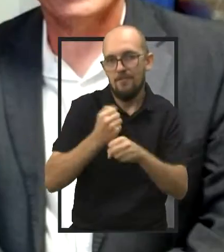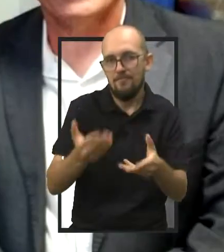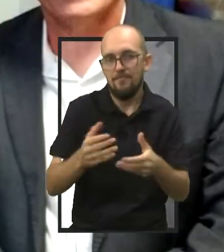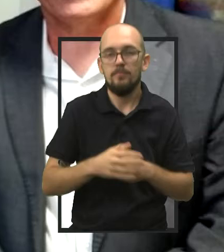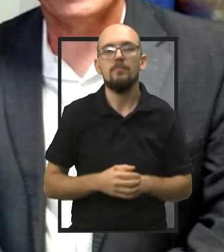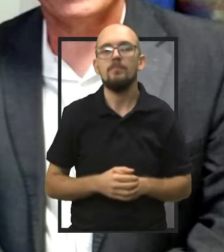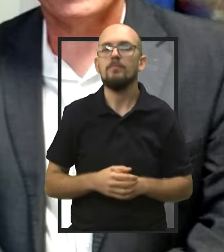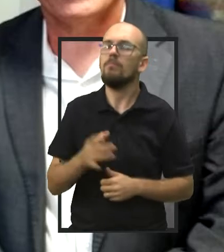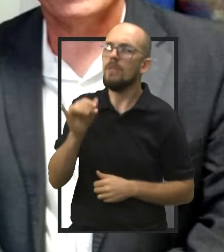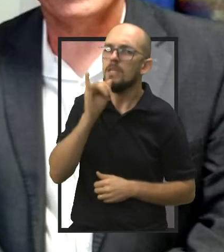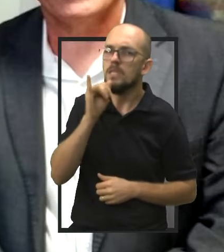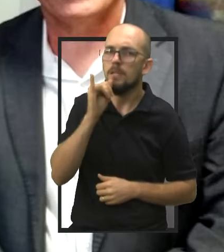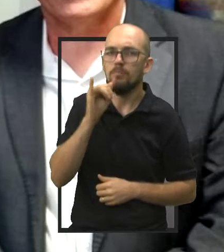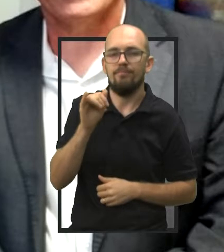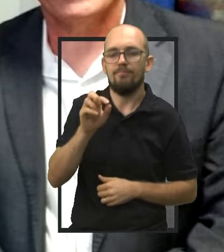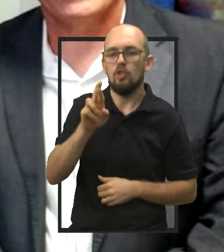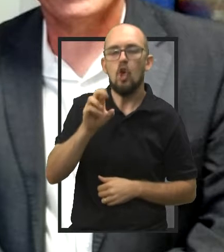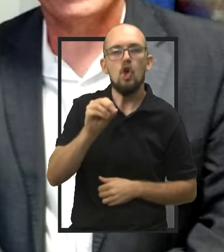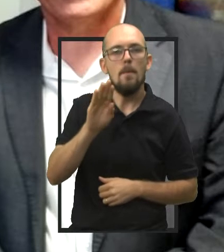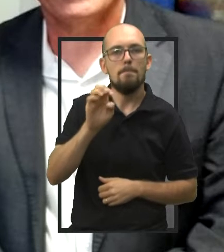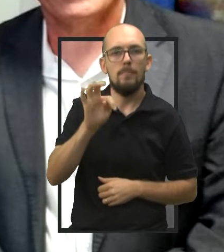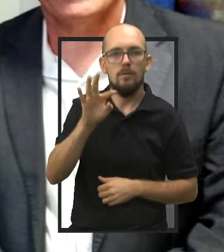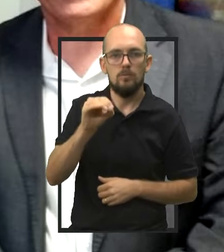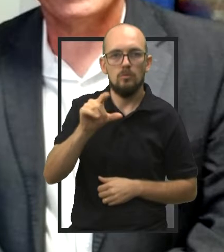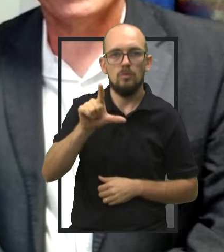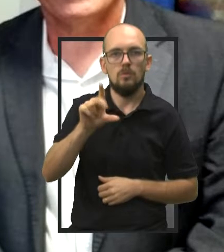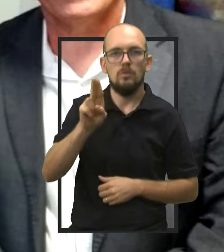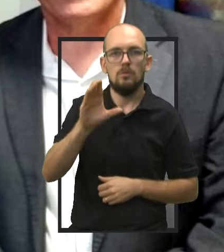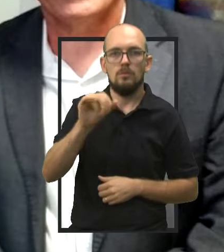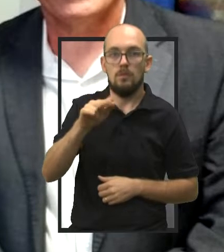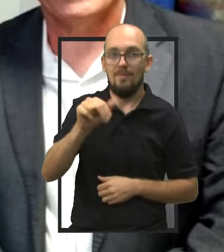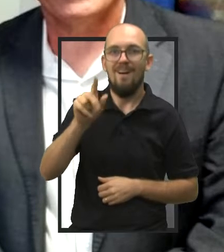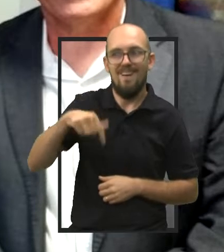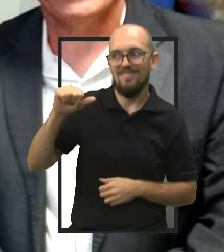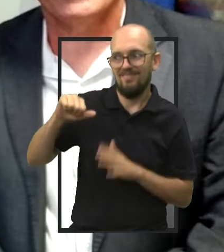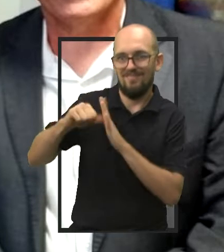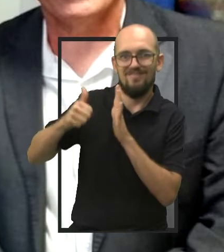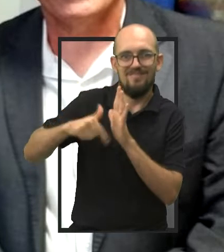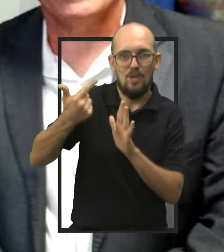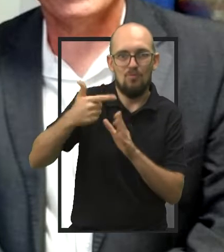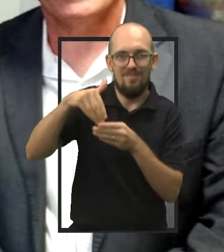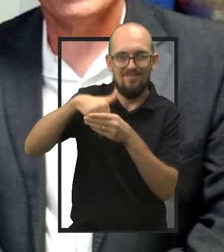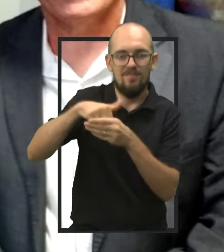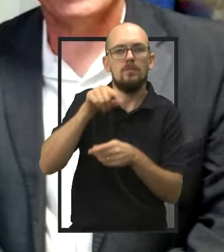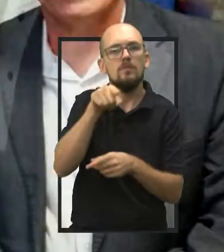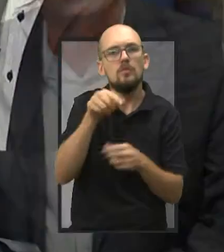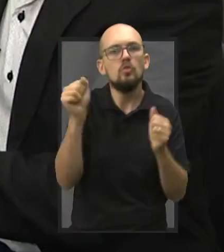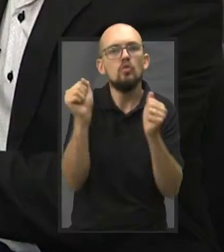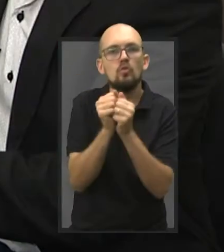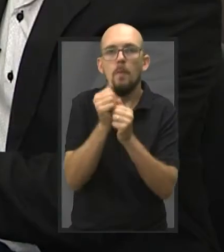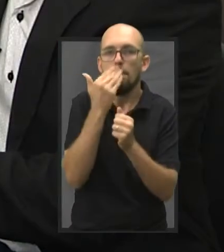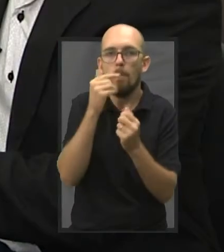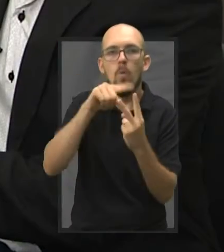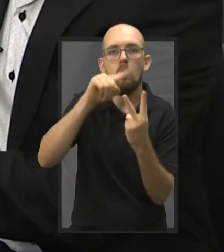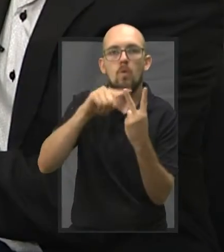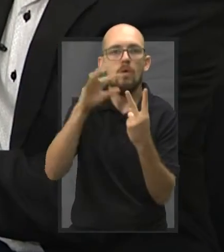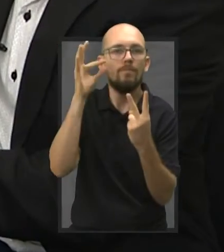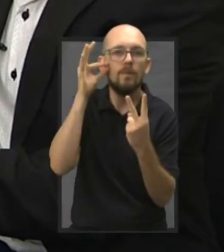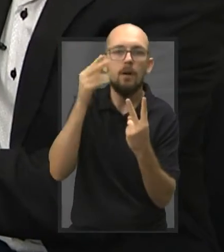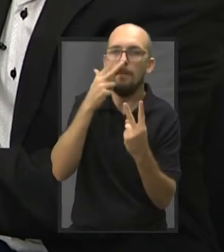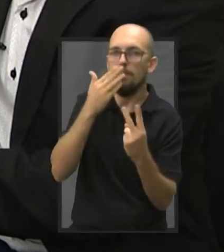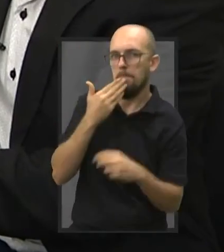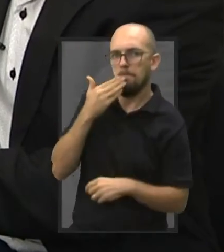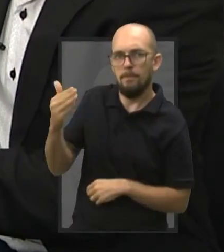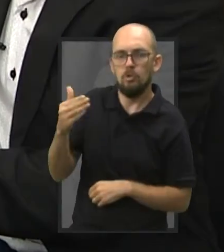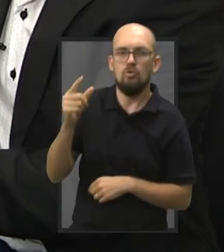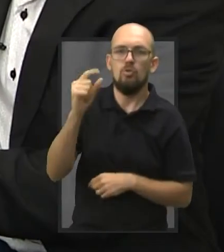com o deputado federal Roberto de Lucena, que foi reeleito, o senhor e o Wagner Brasil fizeram uma solicitação